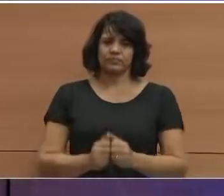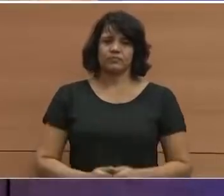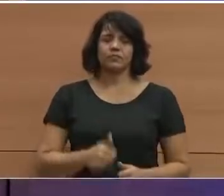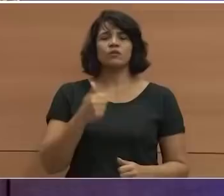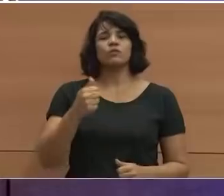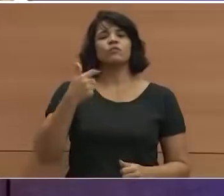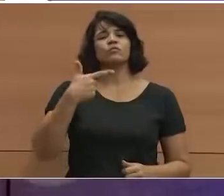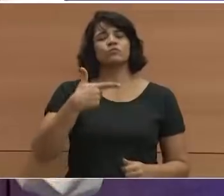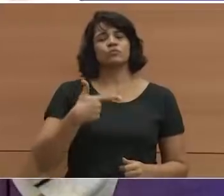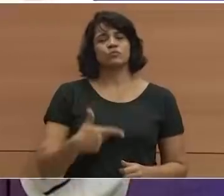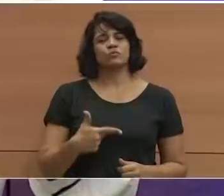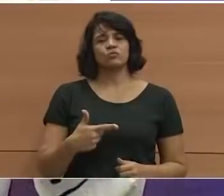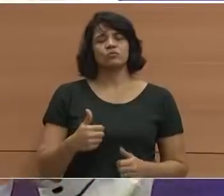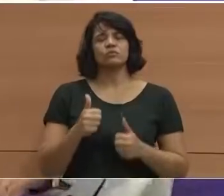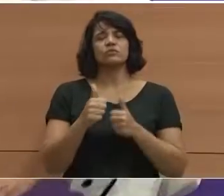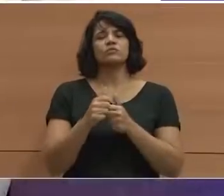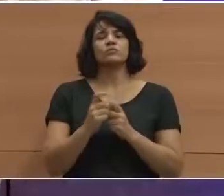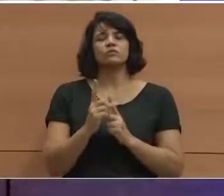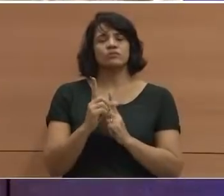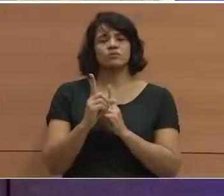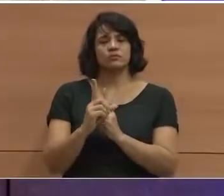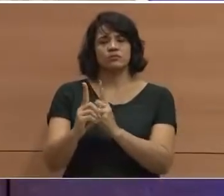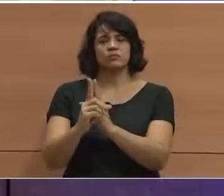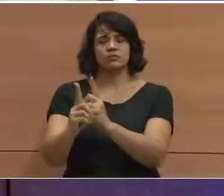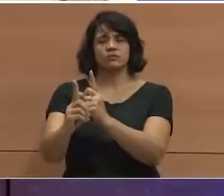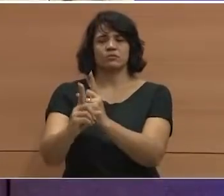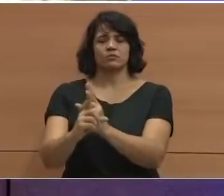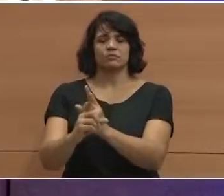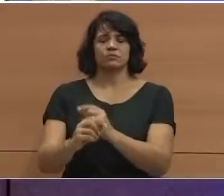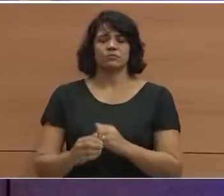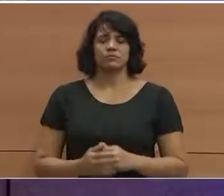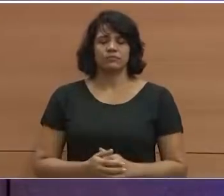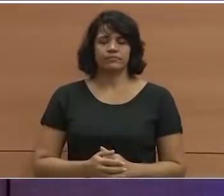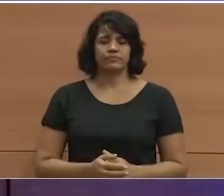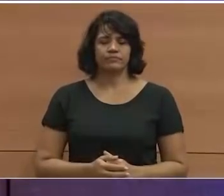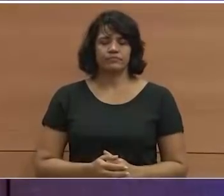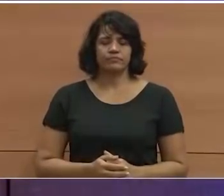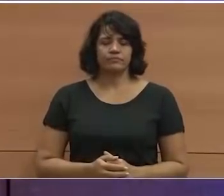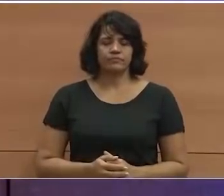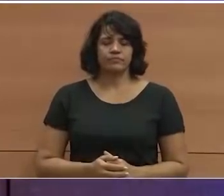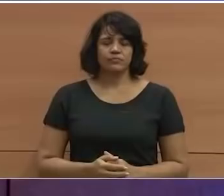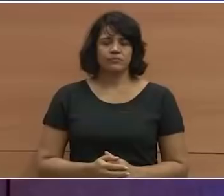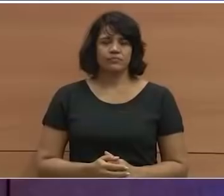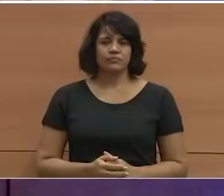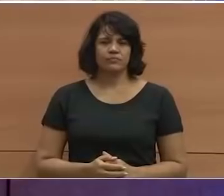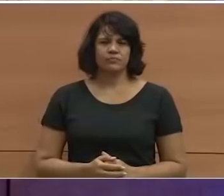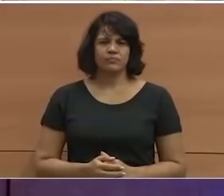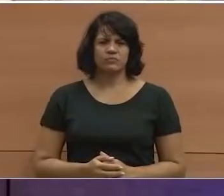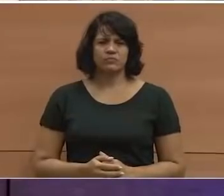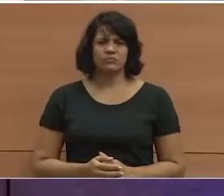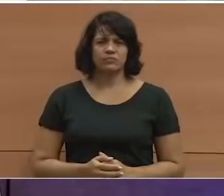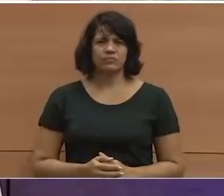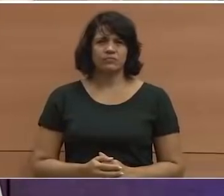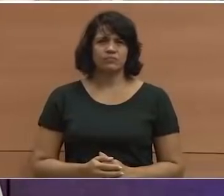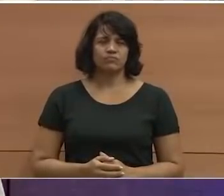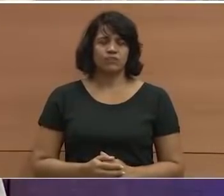no dia do Pentecostes. Chegou do dia do Pentecostes, vocês sabem, eles estavam reunidos todos num só lugar,